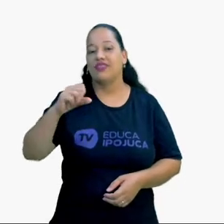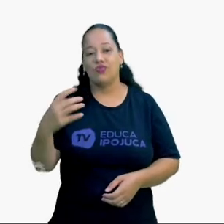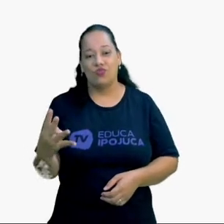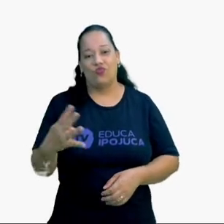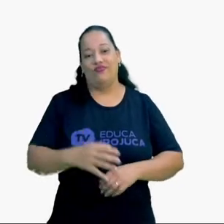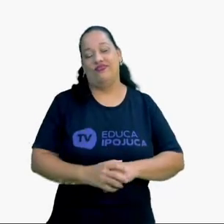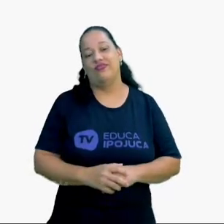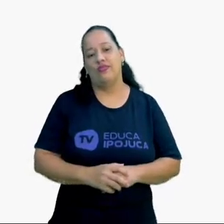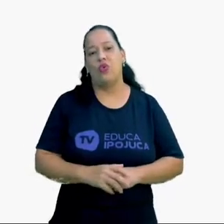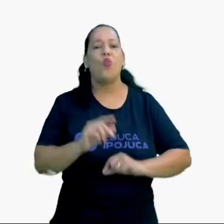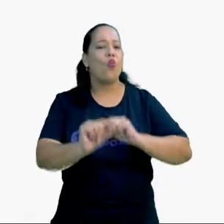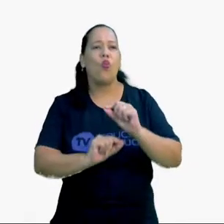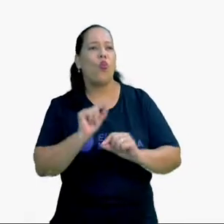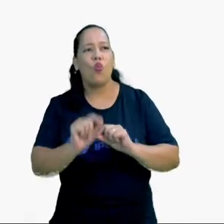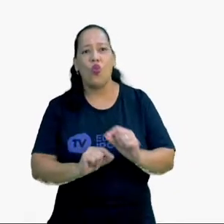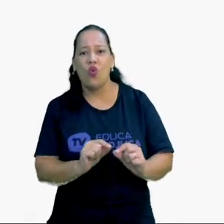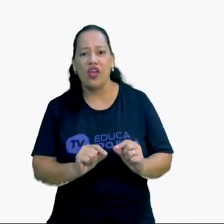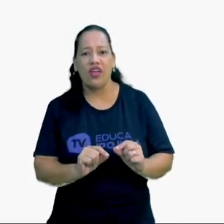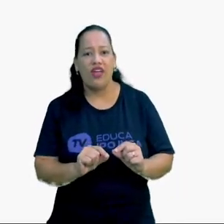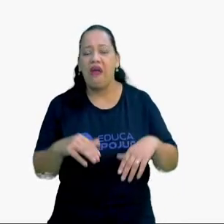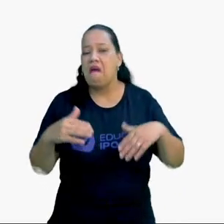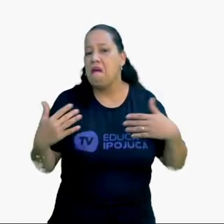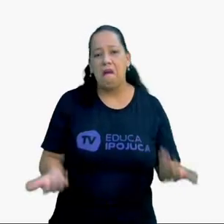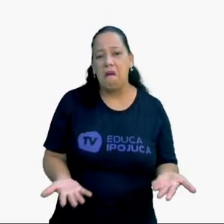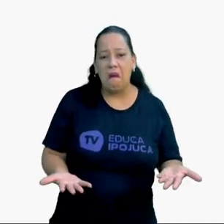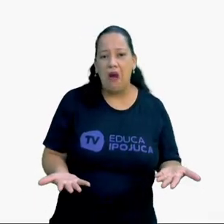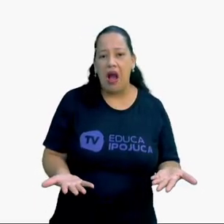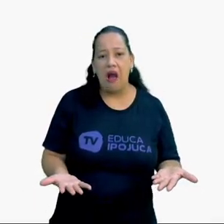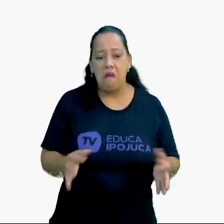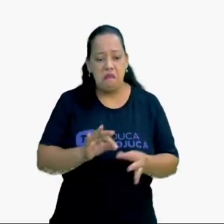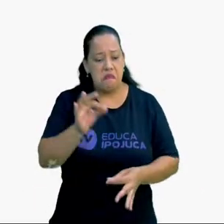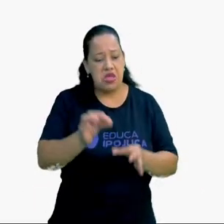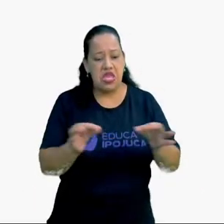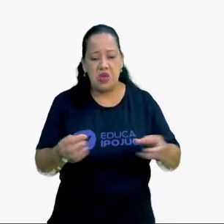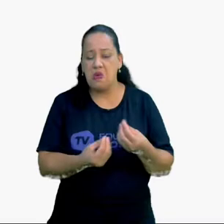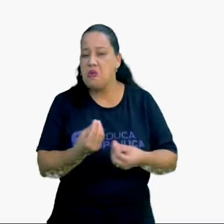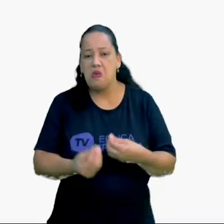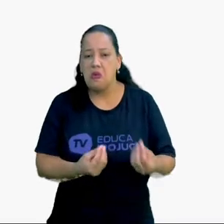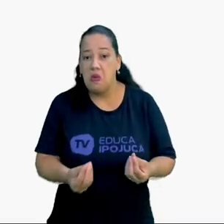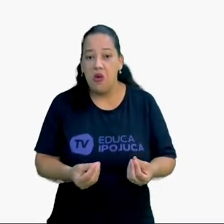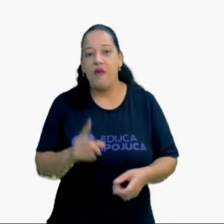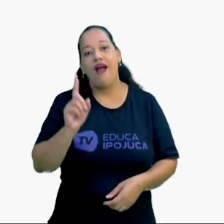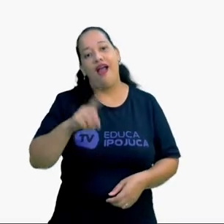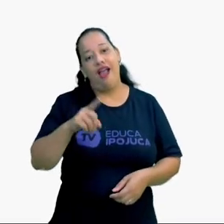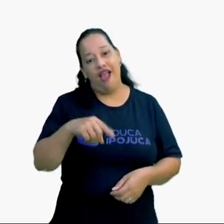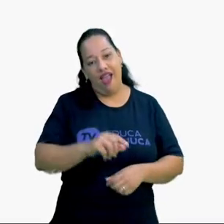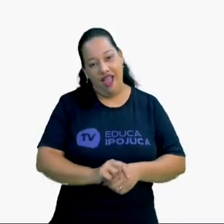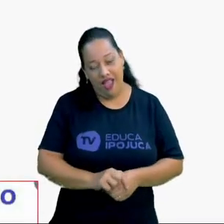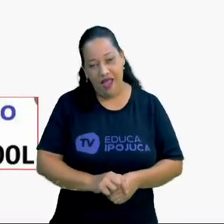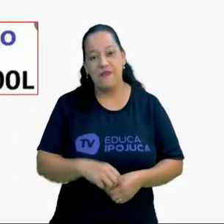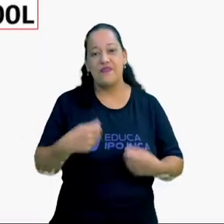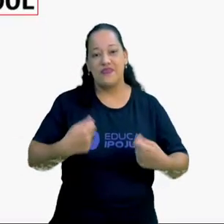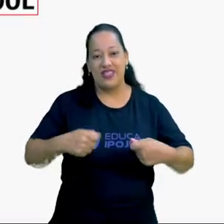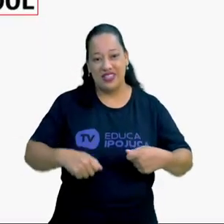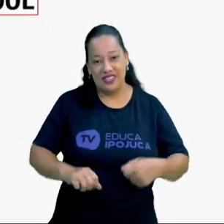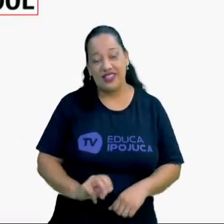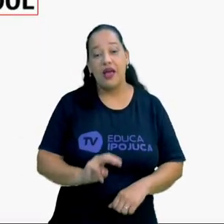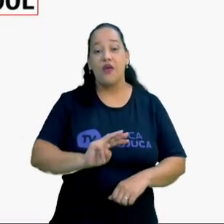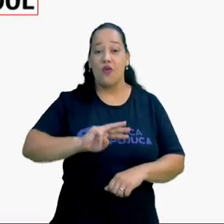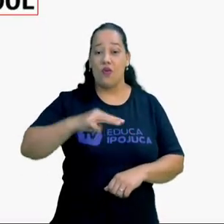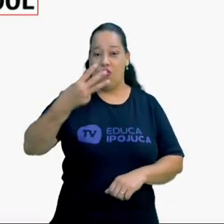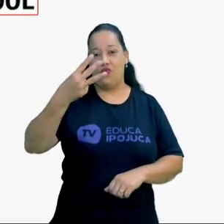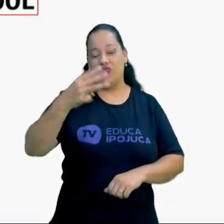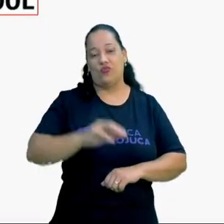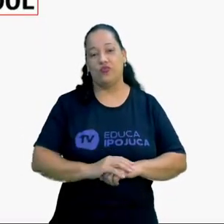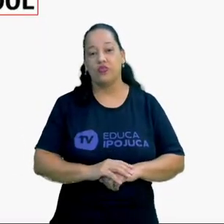51,84. O quê? E qual a unidade de medida? Metros cúbicos. Agora, o problema é que